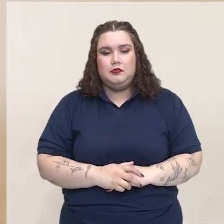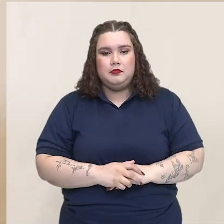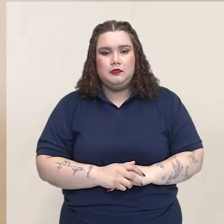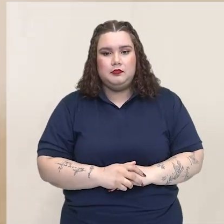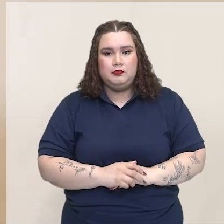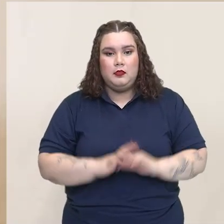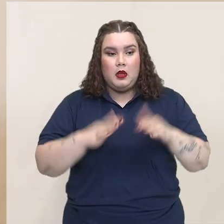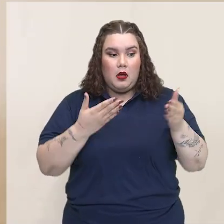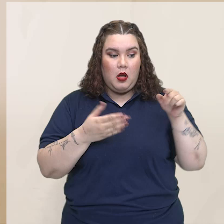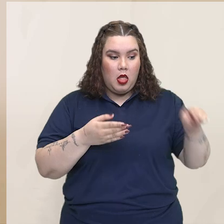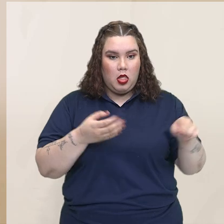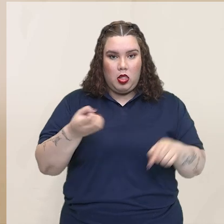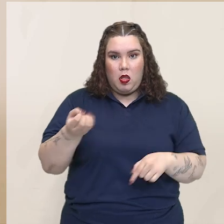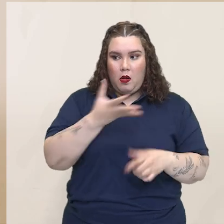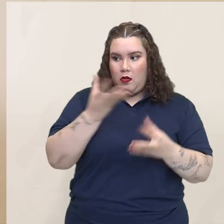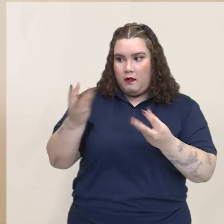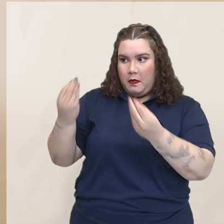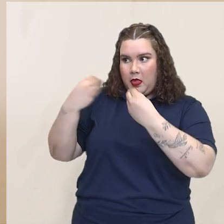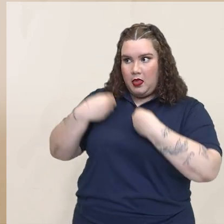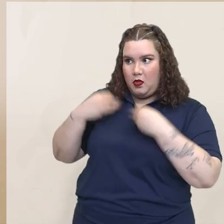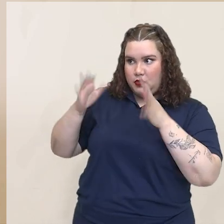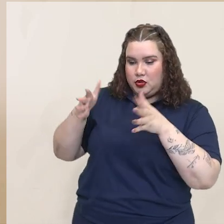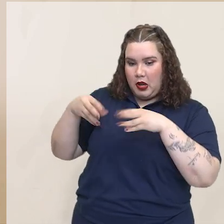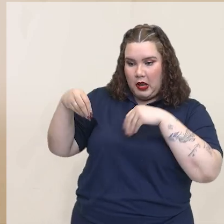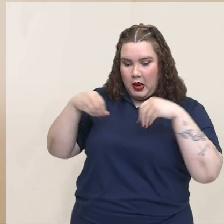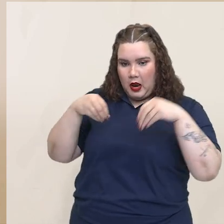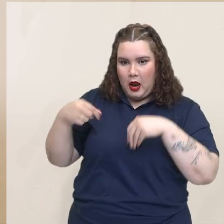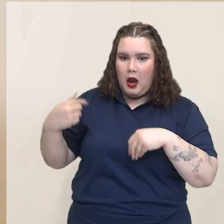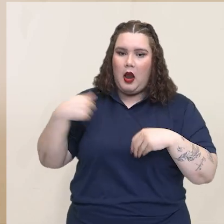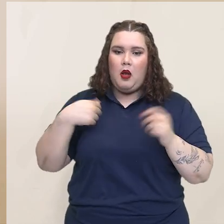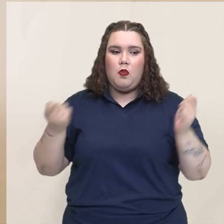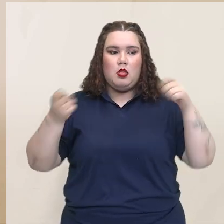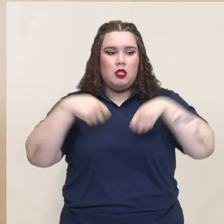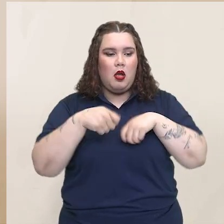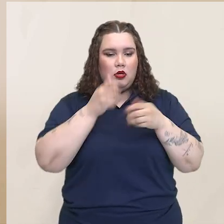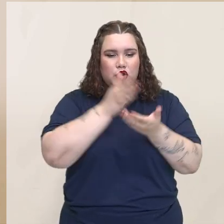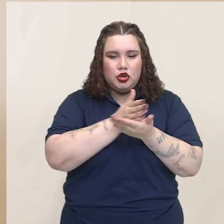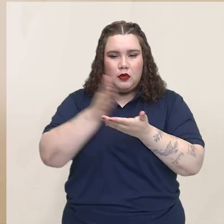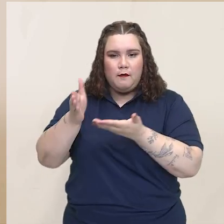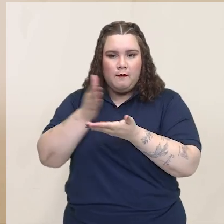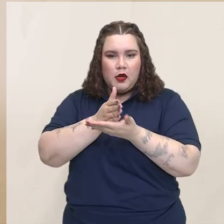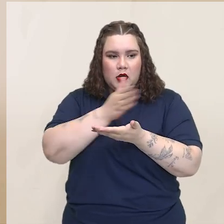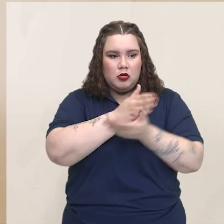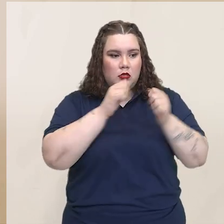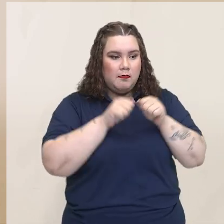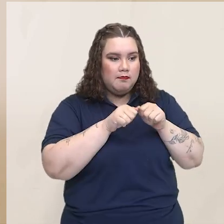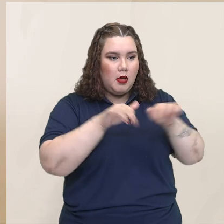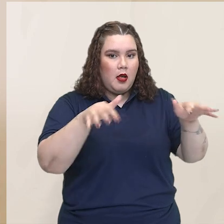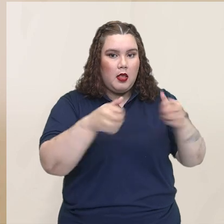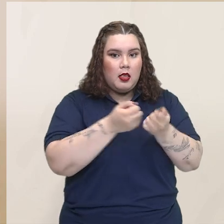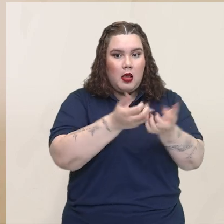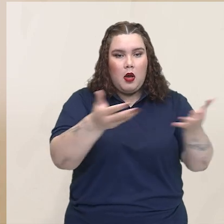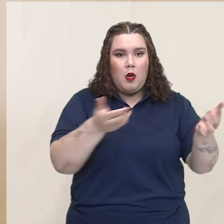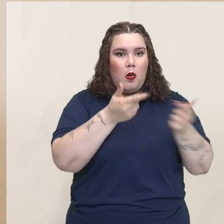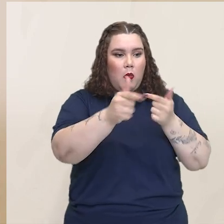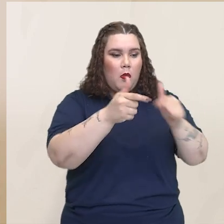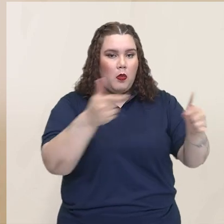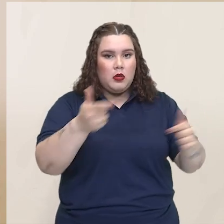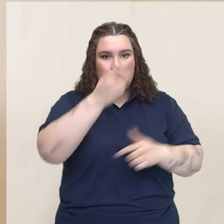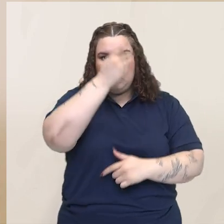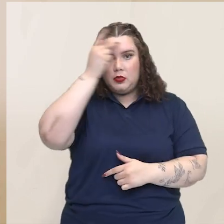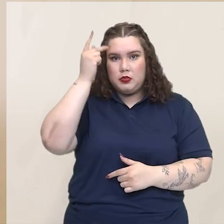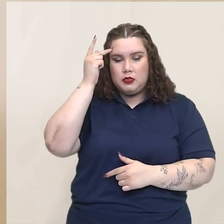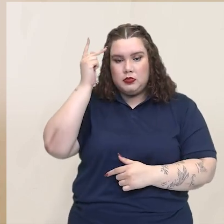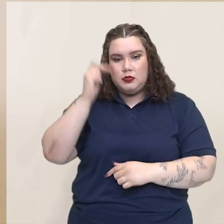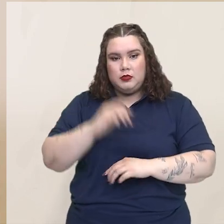Com sua nova posição, esse nobre agora tem o poder de distribuir parte das terras que recebeu a outros nobres.